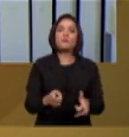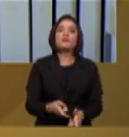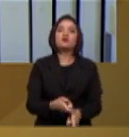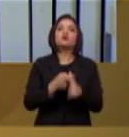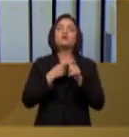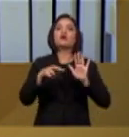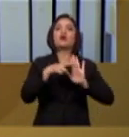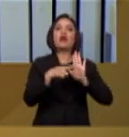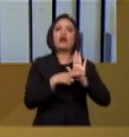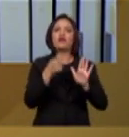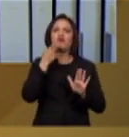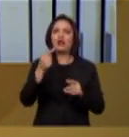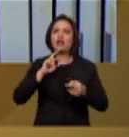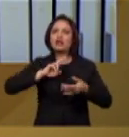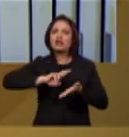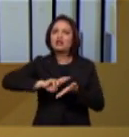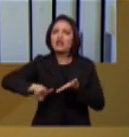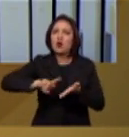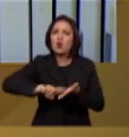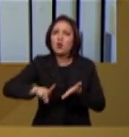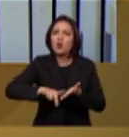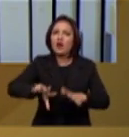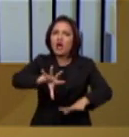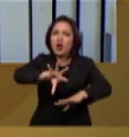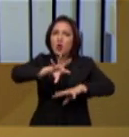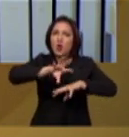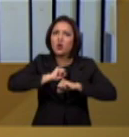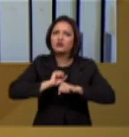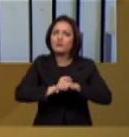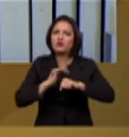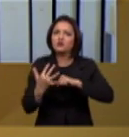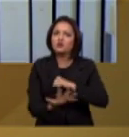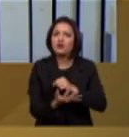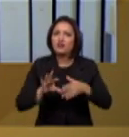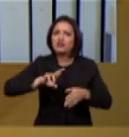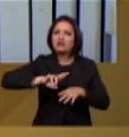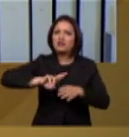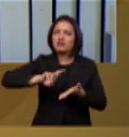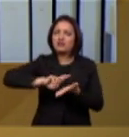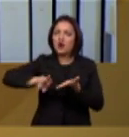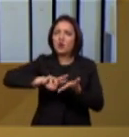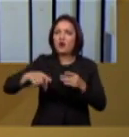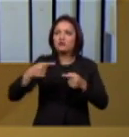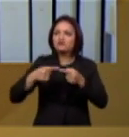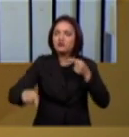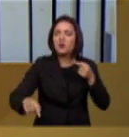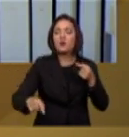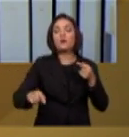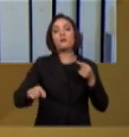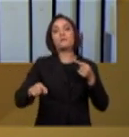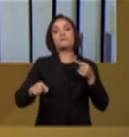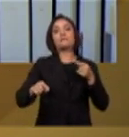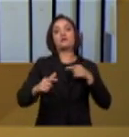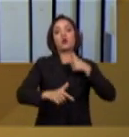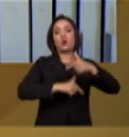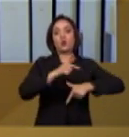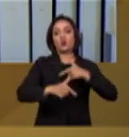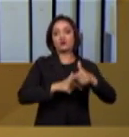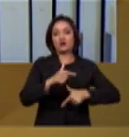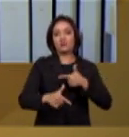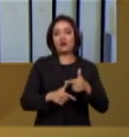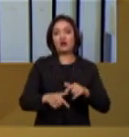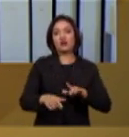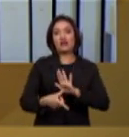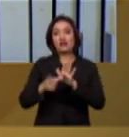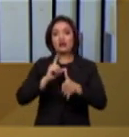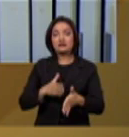doença ocupacional os casos de contaminação pelo coronavírus e de que limita a atuação dos auditores, que